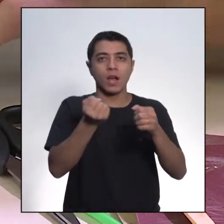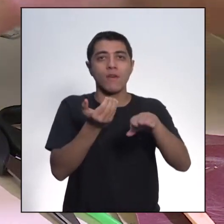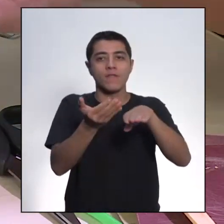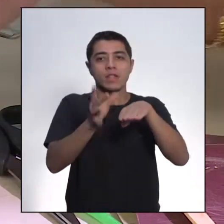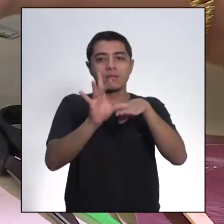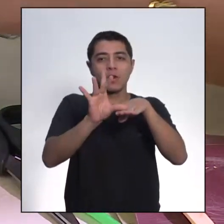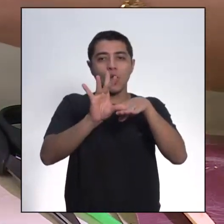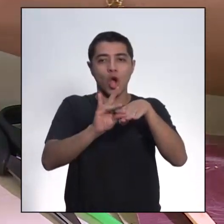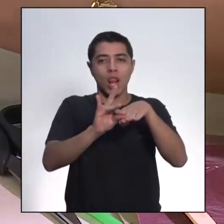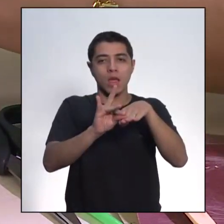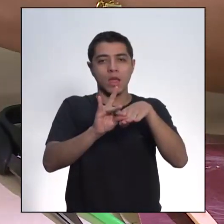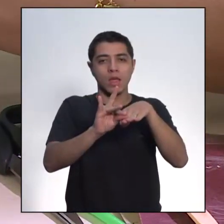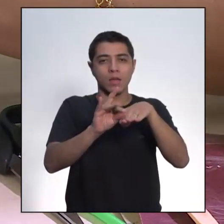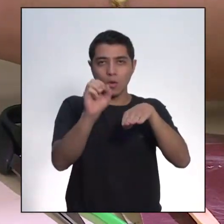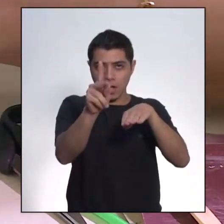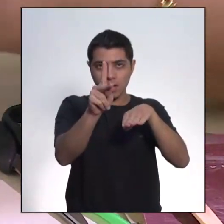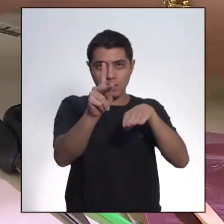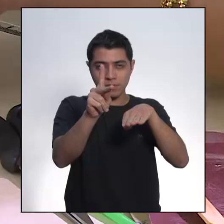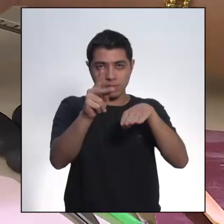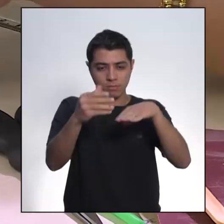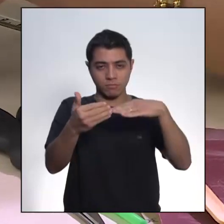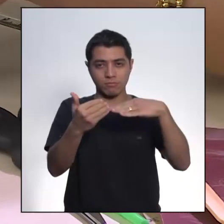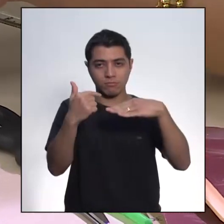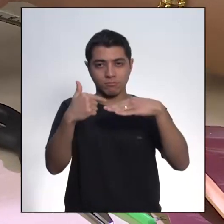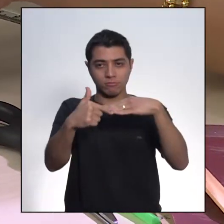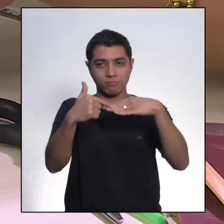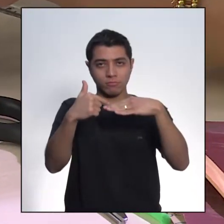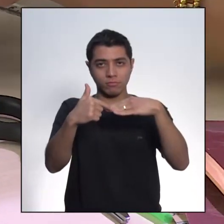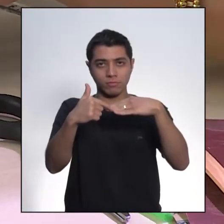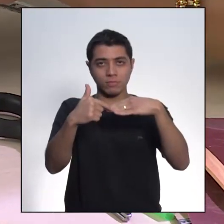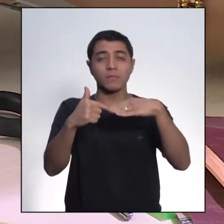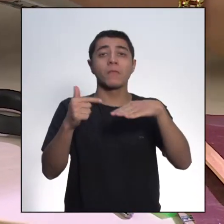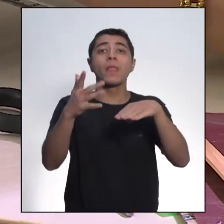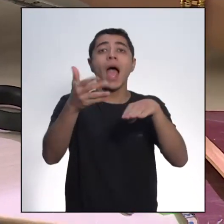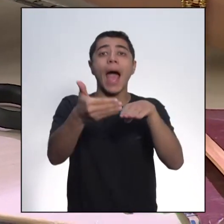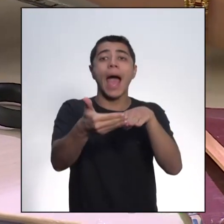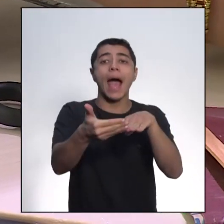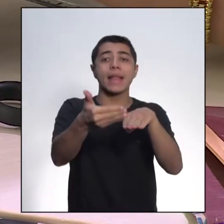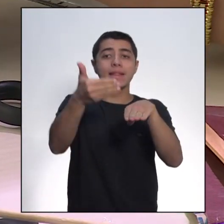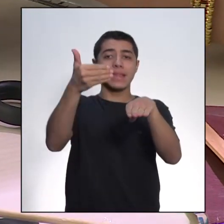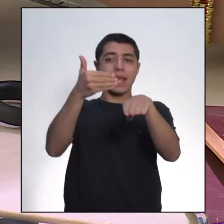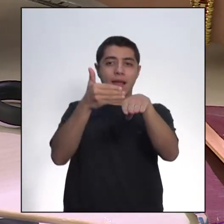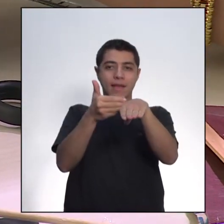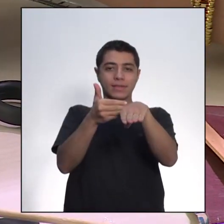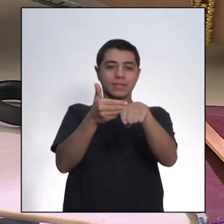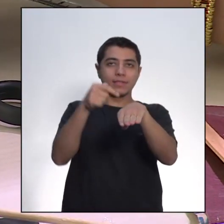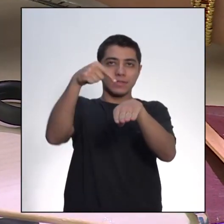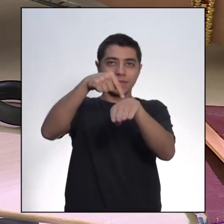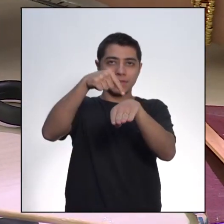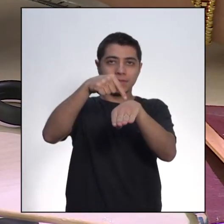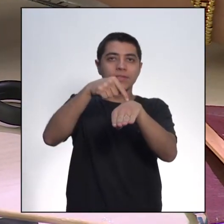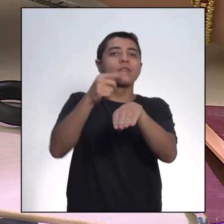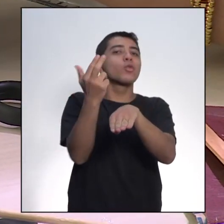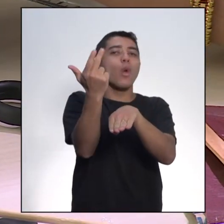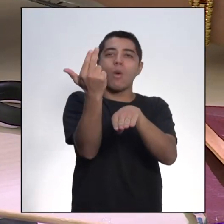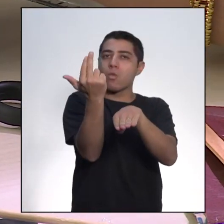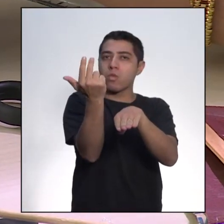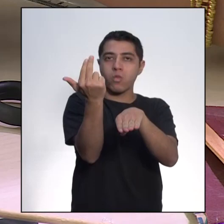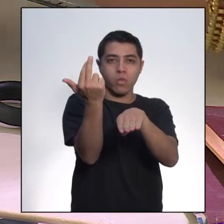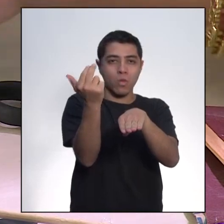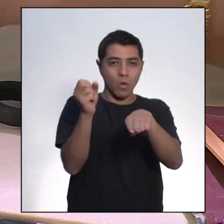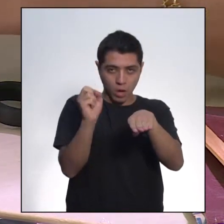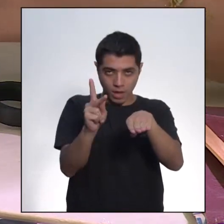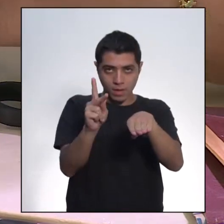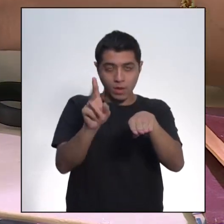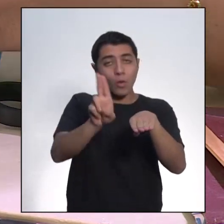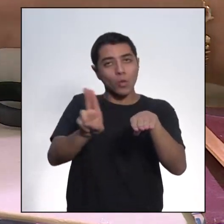Aqui atrás, você vai fazer a mesma coisa com um pedacinho do palito mesmo. Tá vendo?